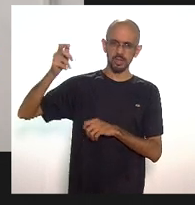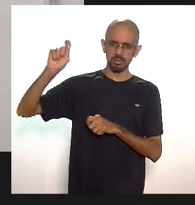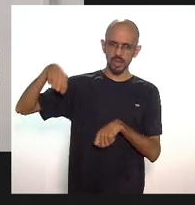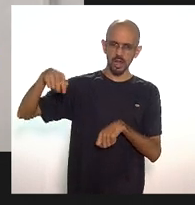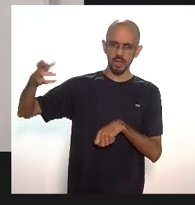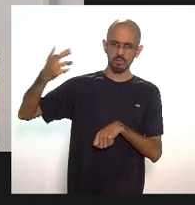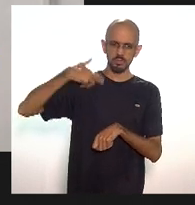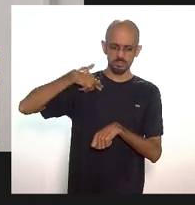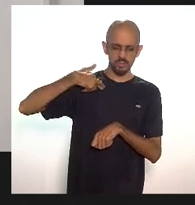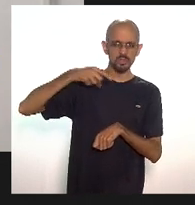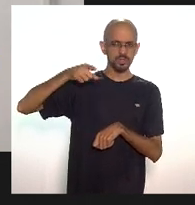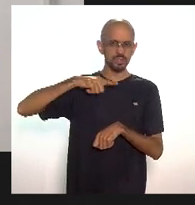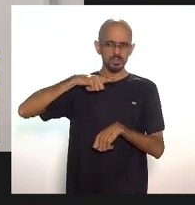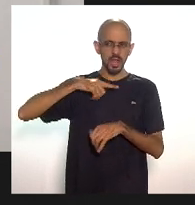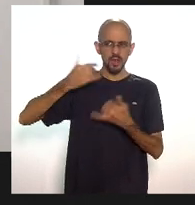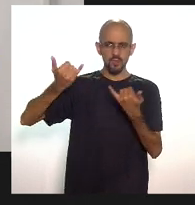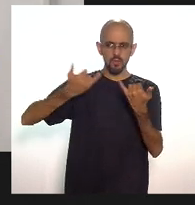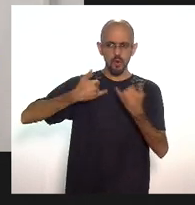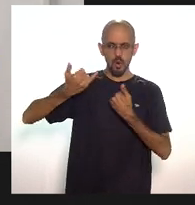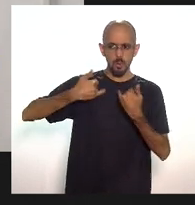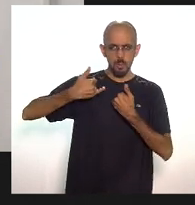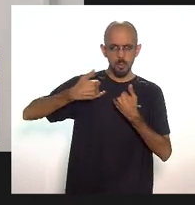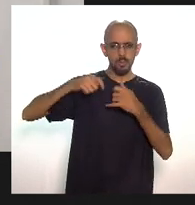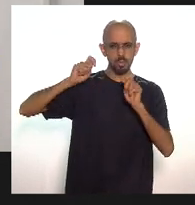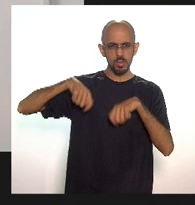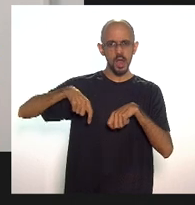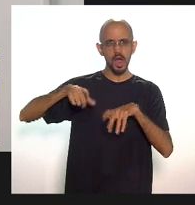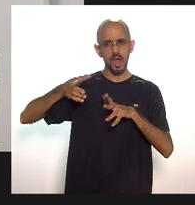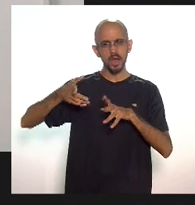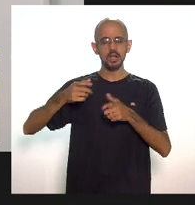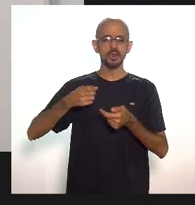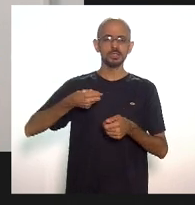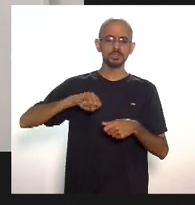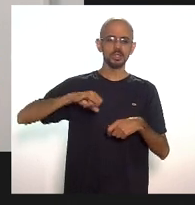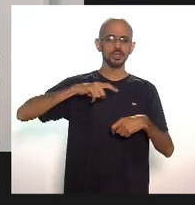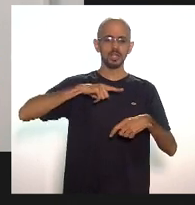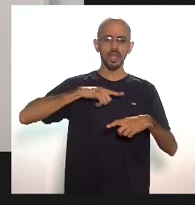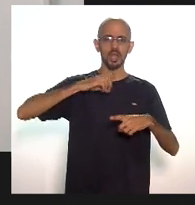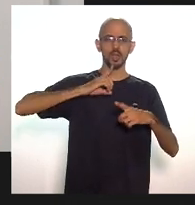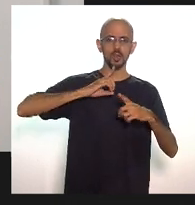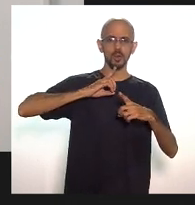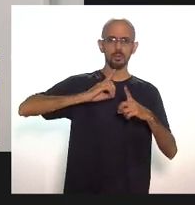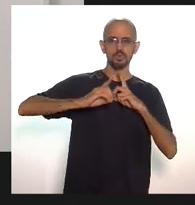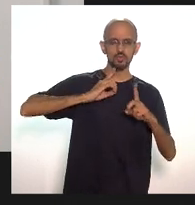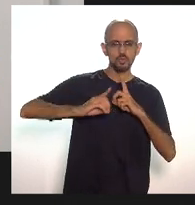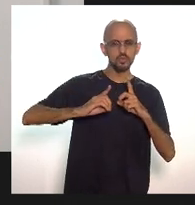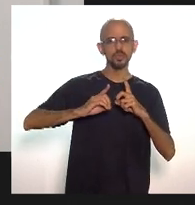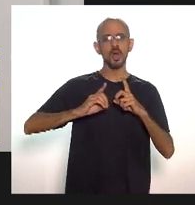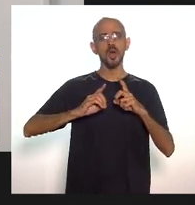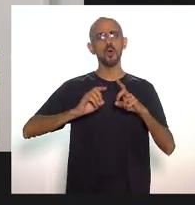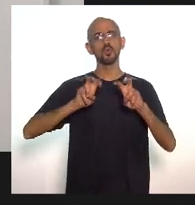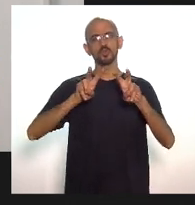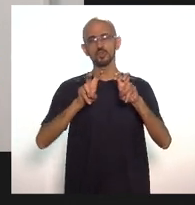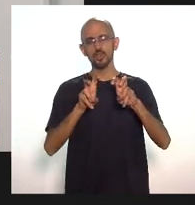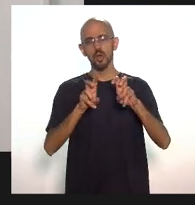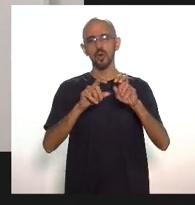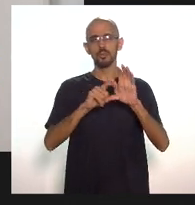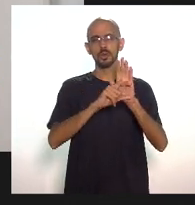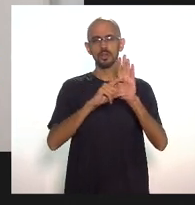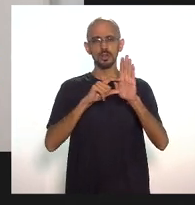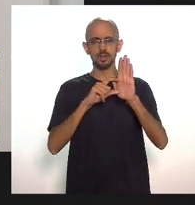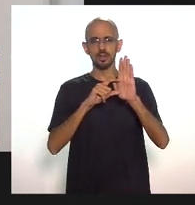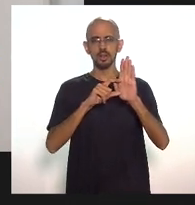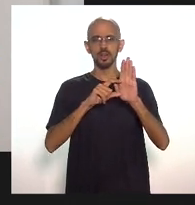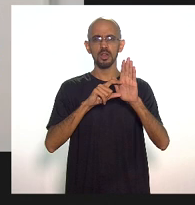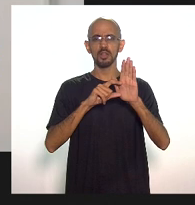isso? Já existe algum debate em função deste inciso em si, que